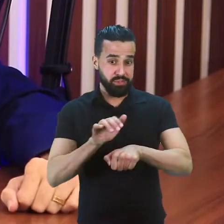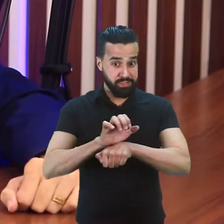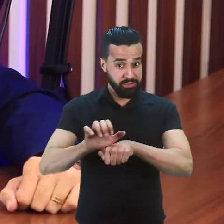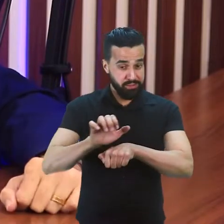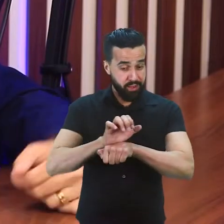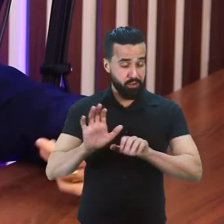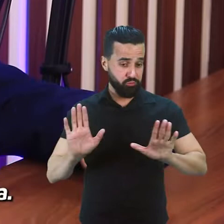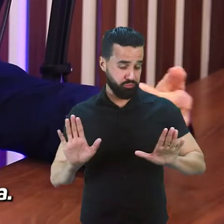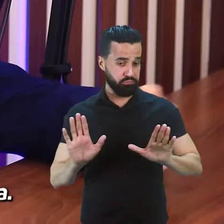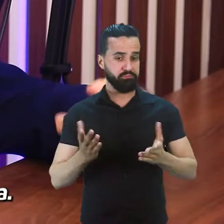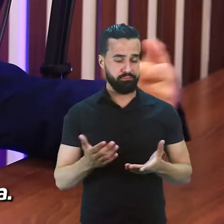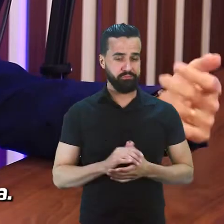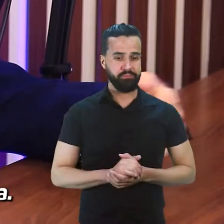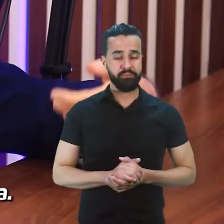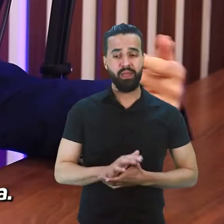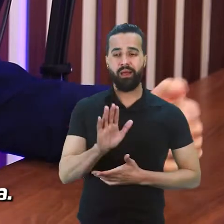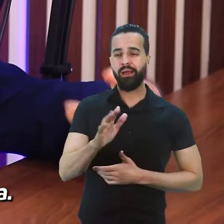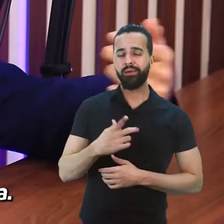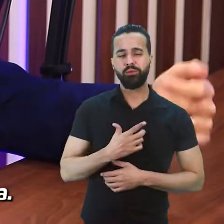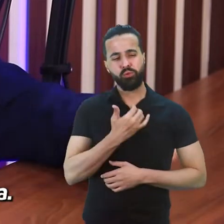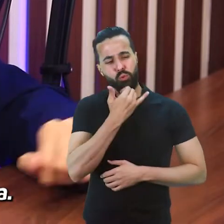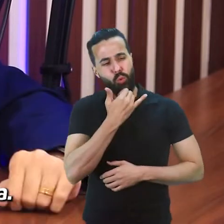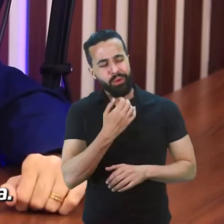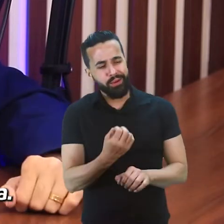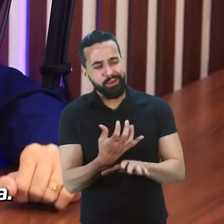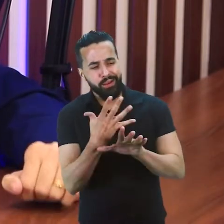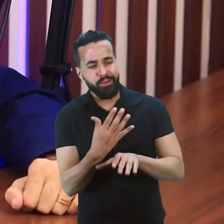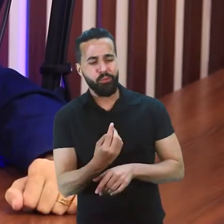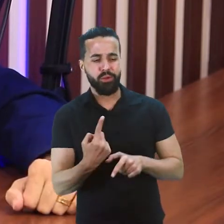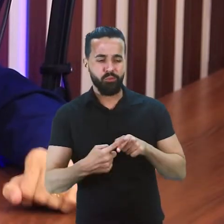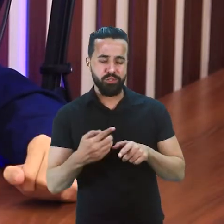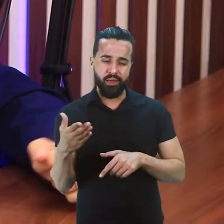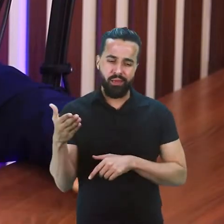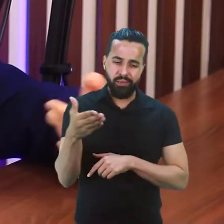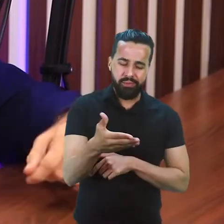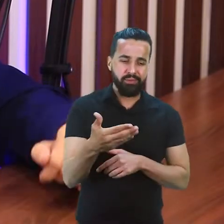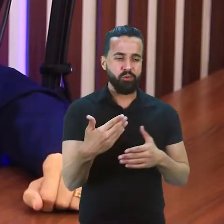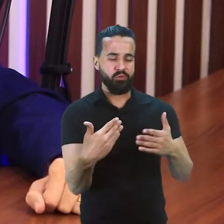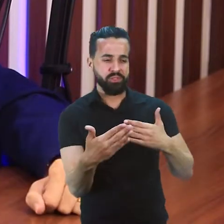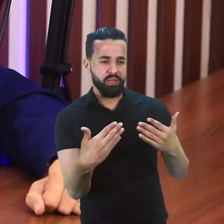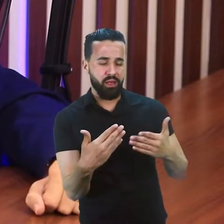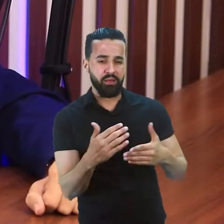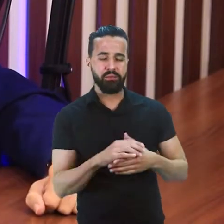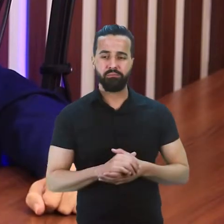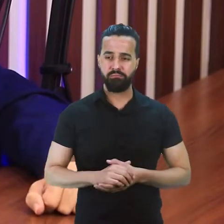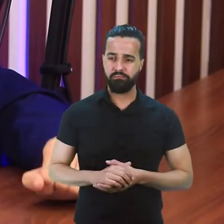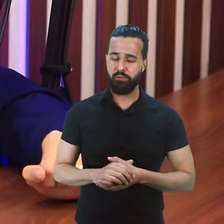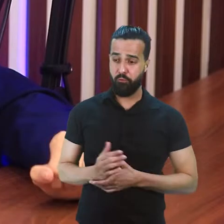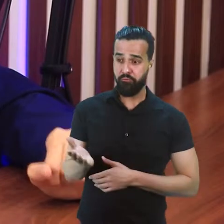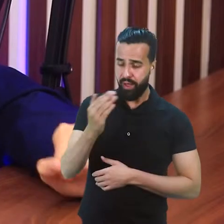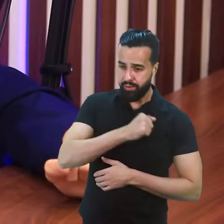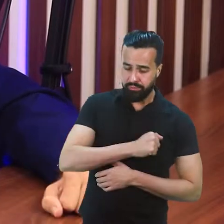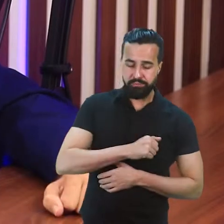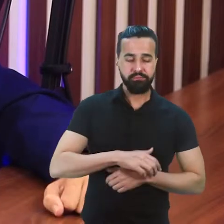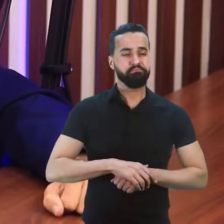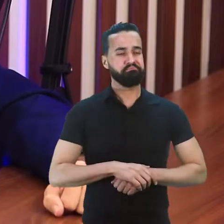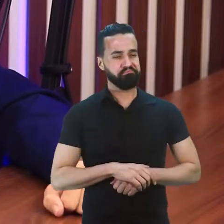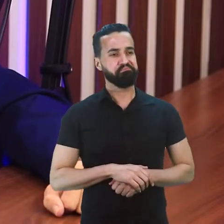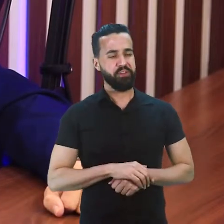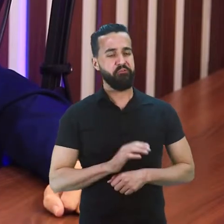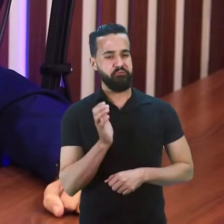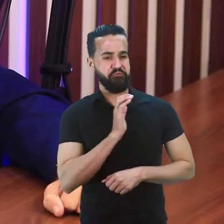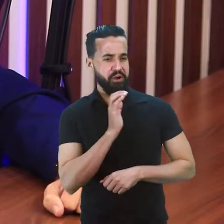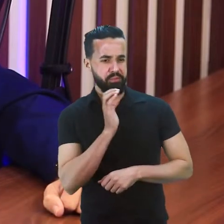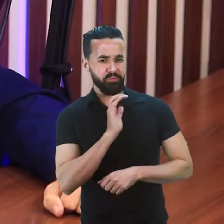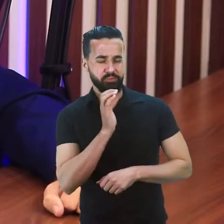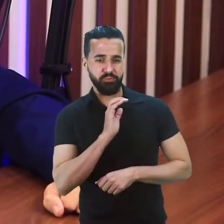ele, né, falei, eu tô aqui do lado, eu liguei porque eu imaginei se tivesse alguém aí eu podia ir agora. Aí ele falou, né, vem cá. Aí eu falei, opa, fui correndo para lá,